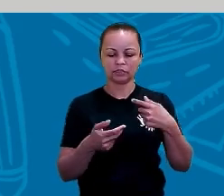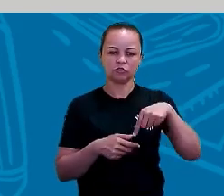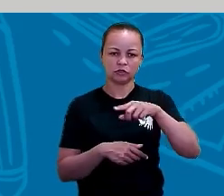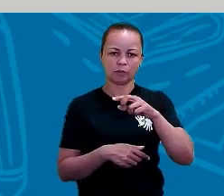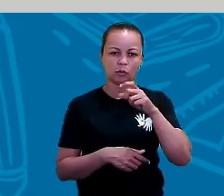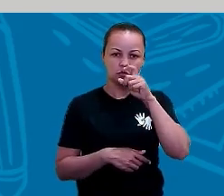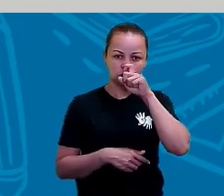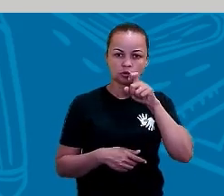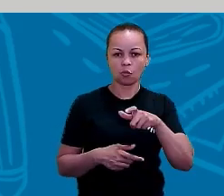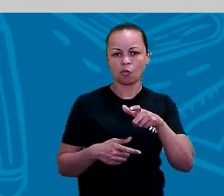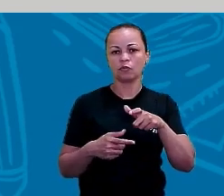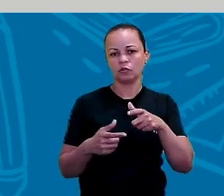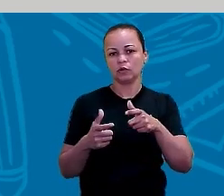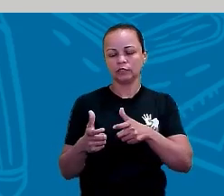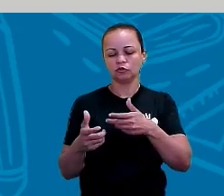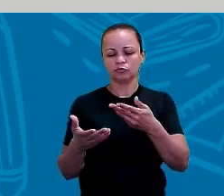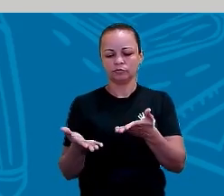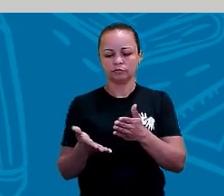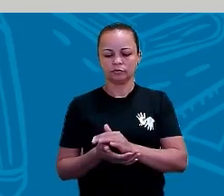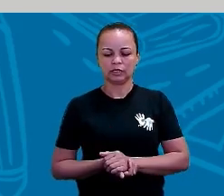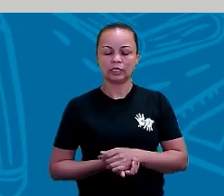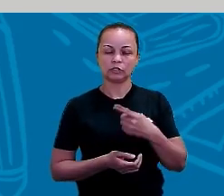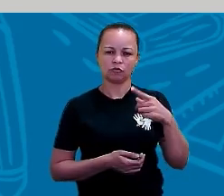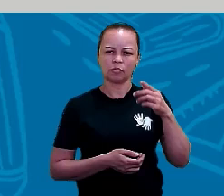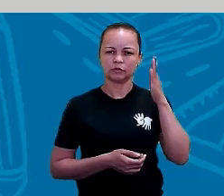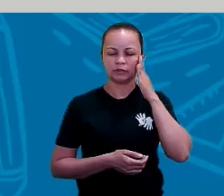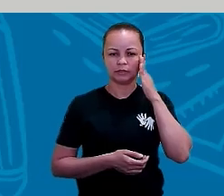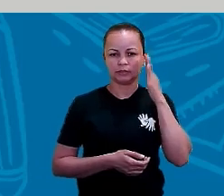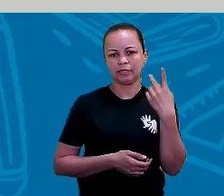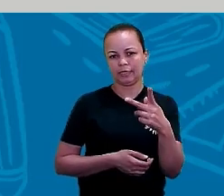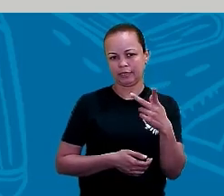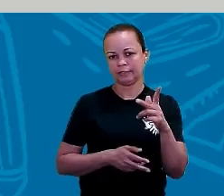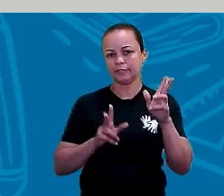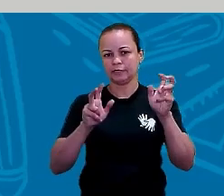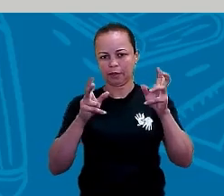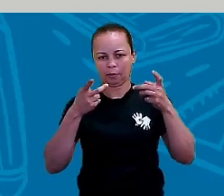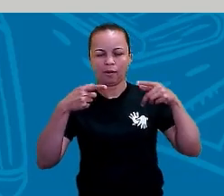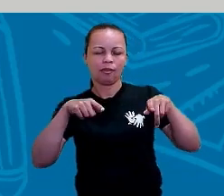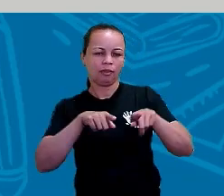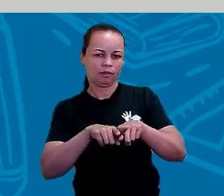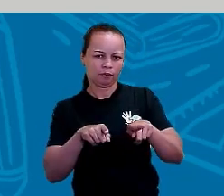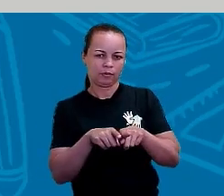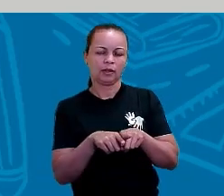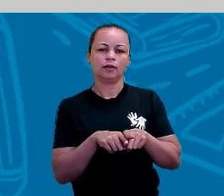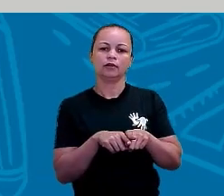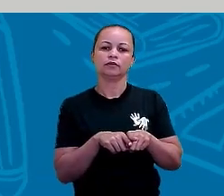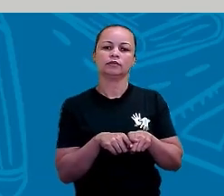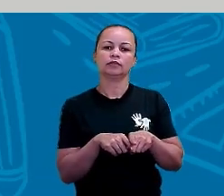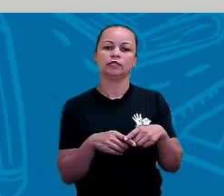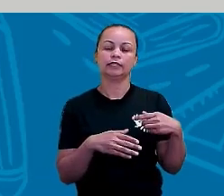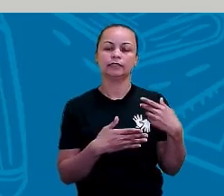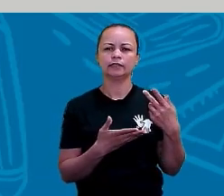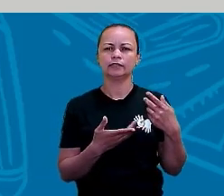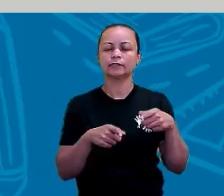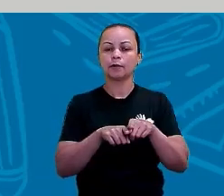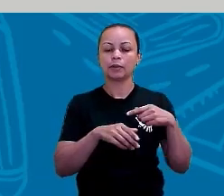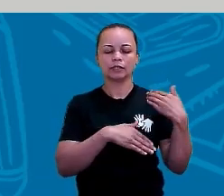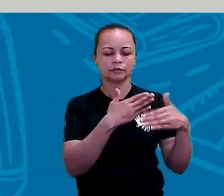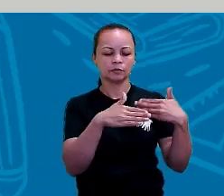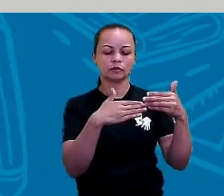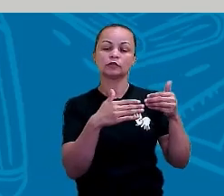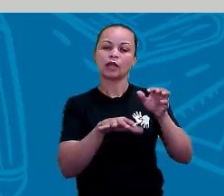bem? Então vamos lá, vamos tocar um pouquinho nesse assunto também e também vamos tocar nessa produção e